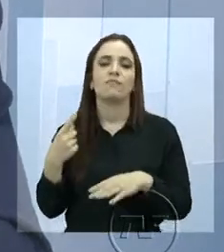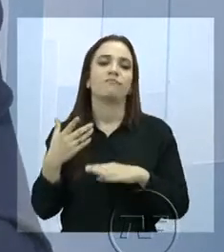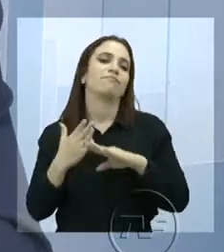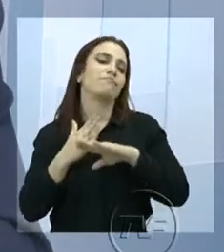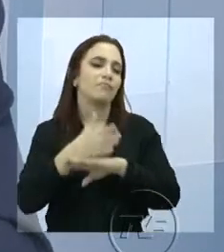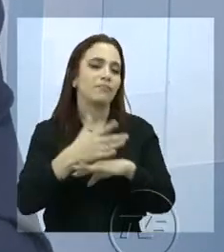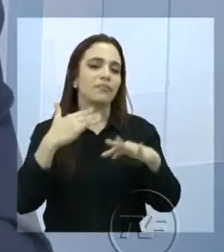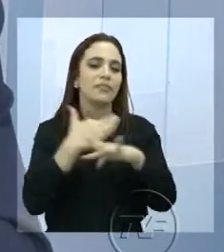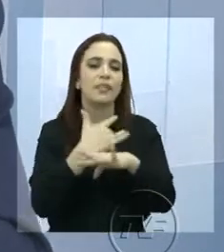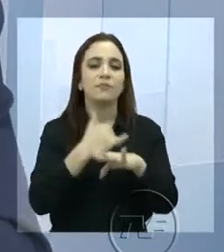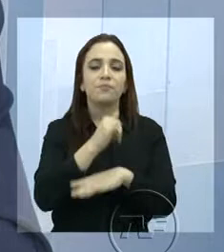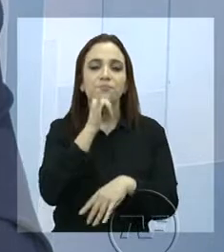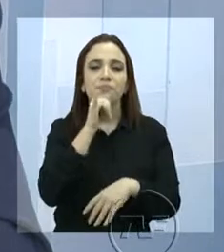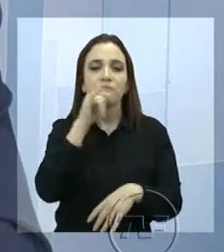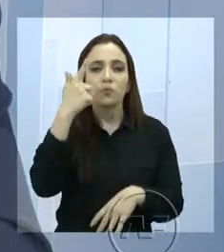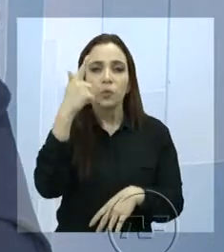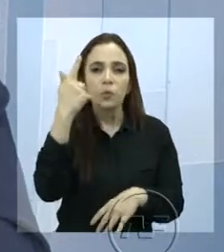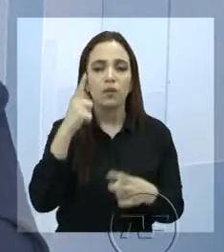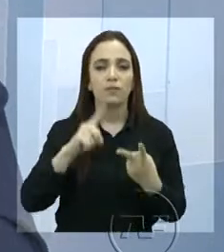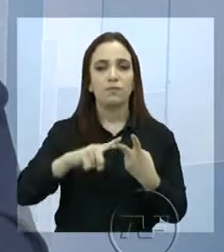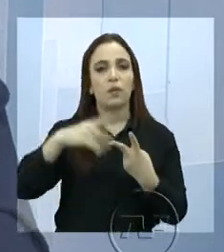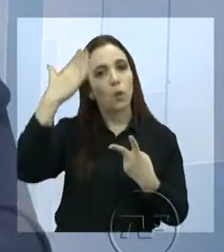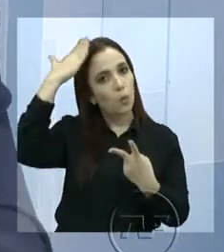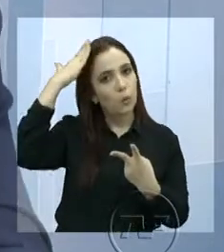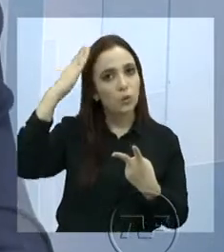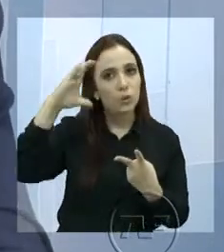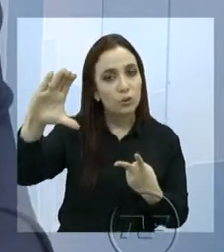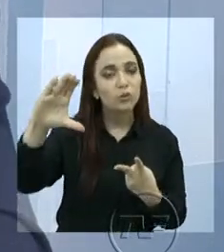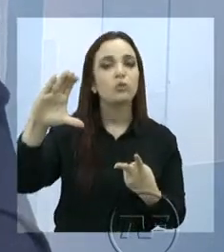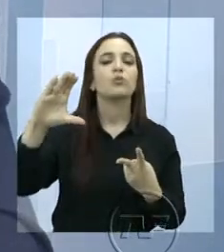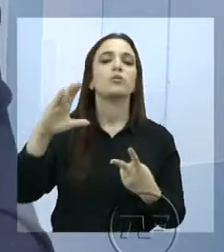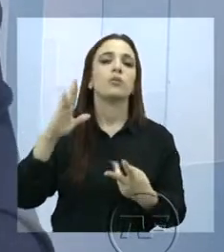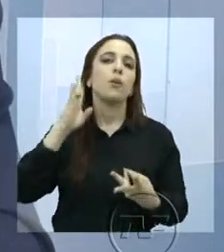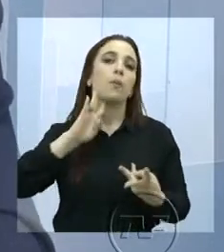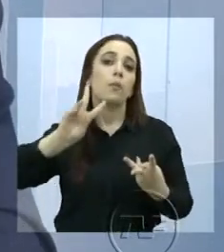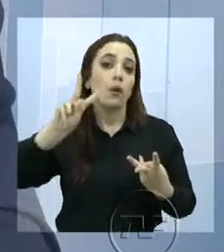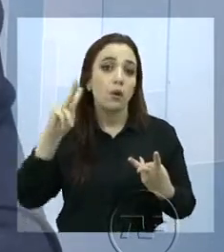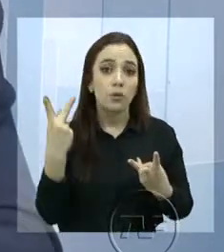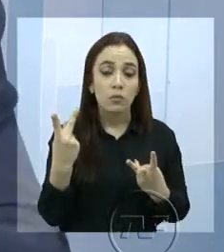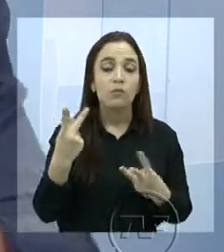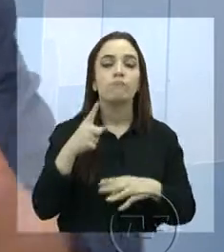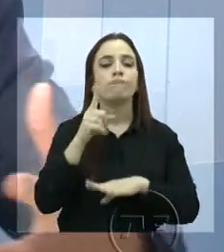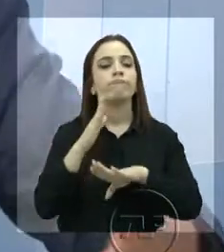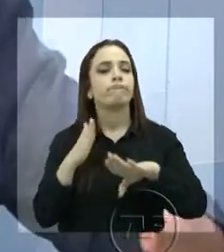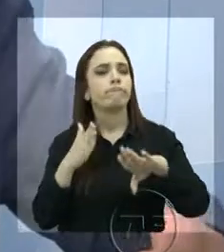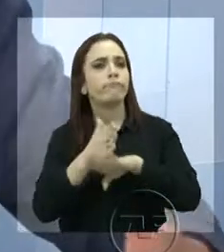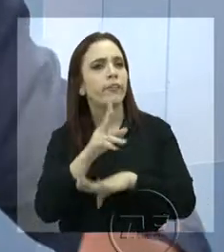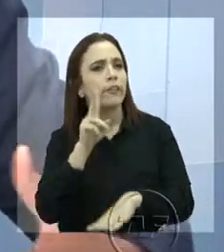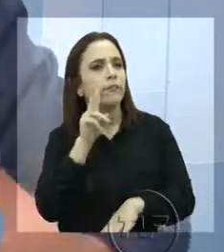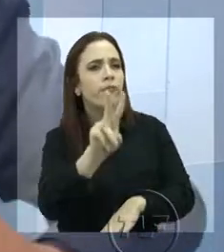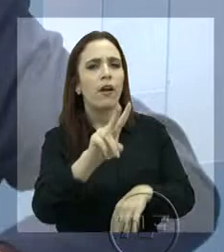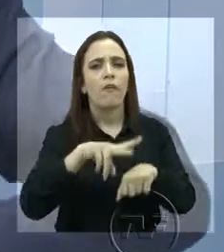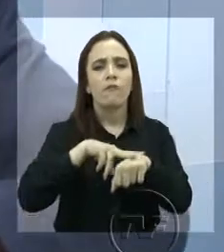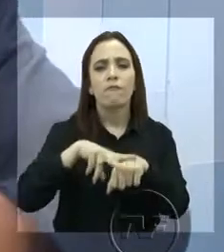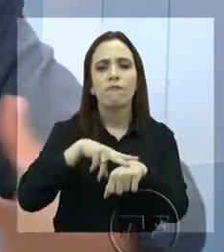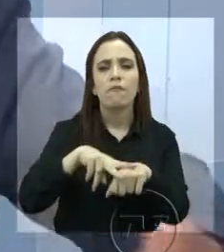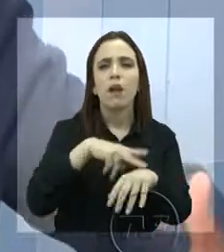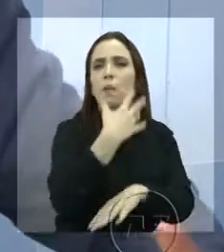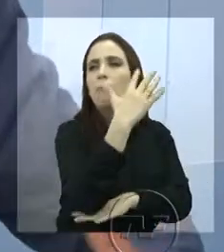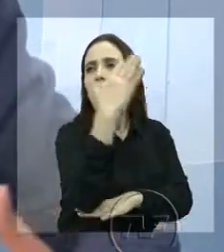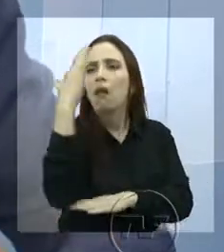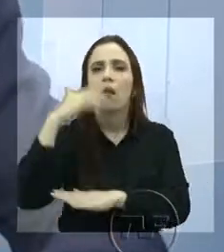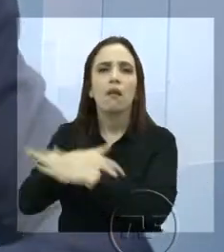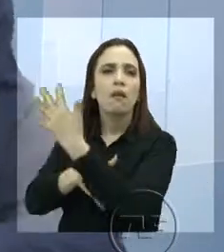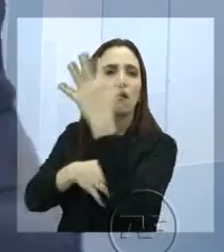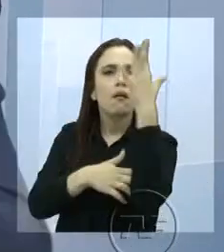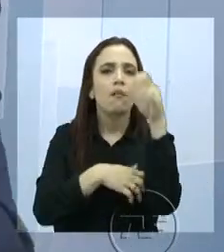vai para Goiânia, você vai para Curitiba para Belo Horizonte, e você tem aqueles espaços, as praças